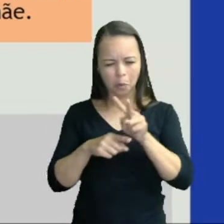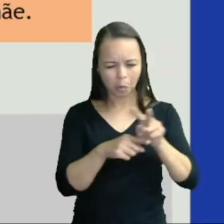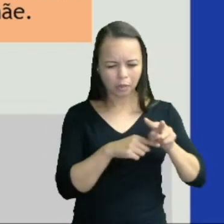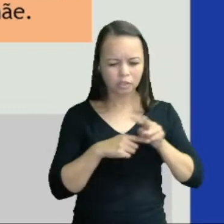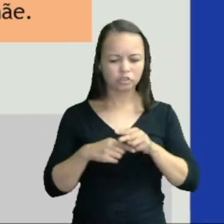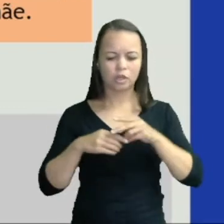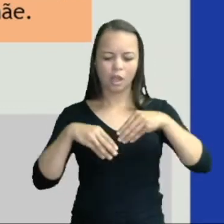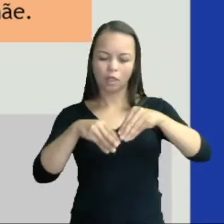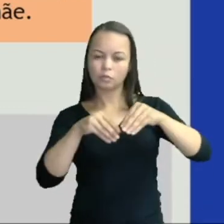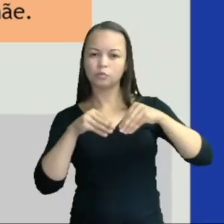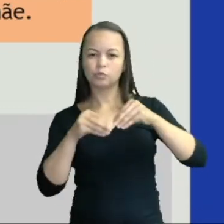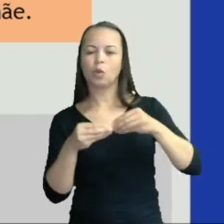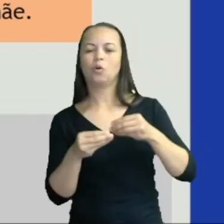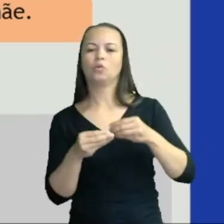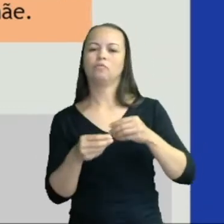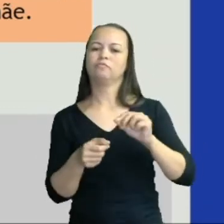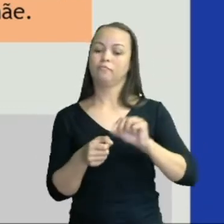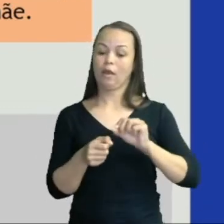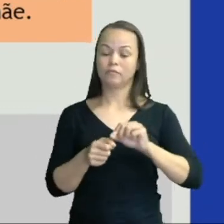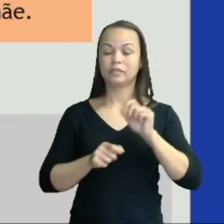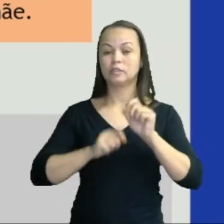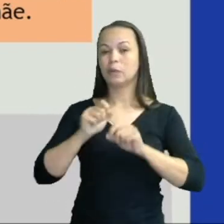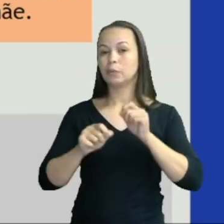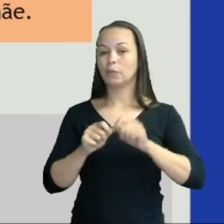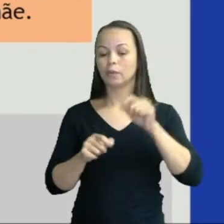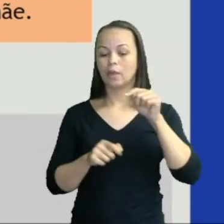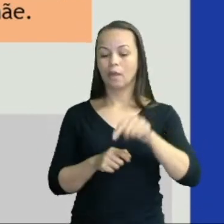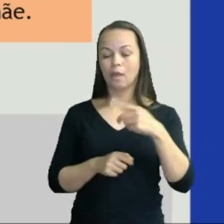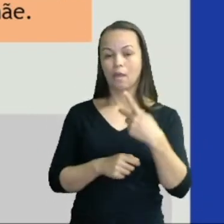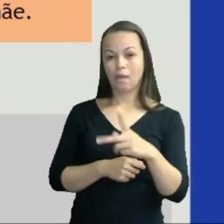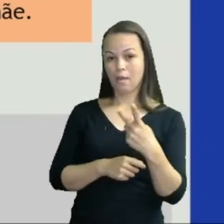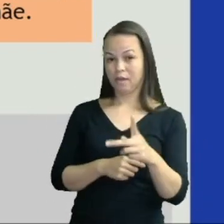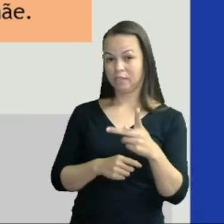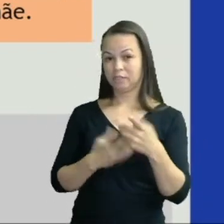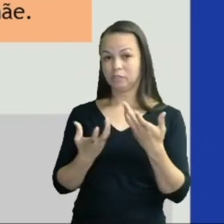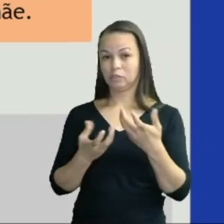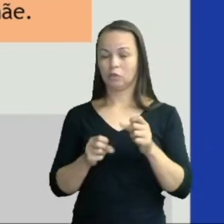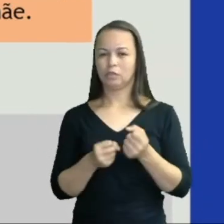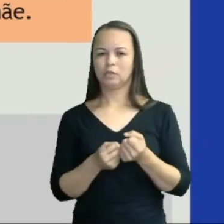dos solos façam com que eles se tornem